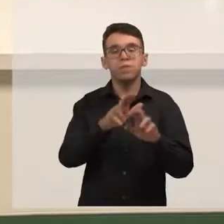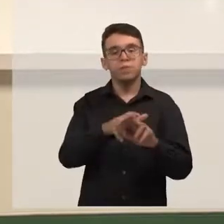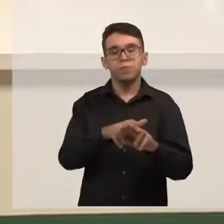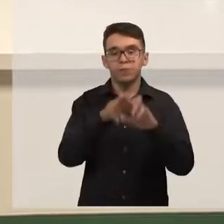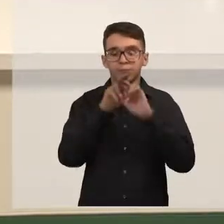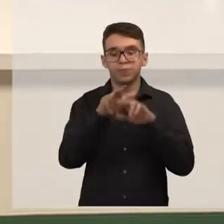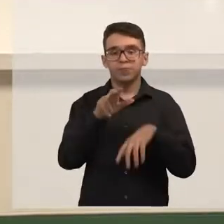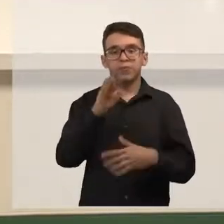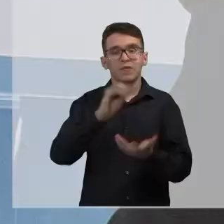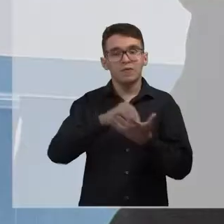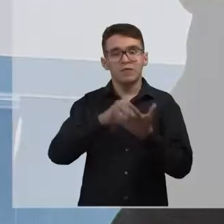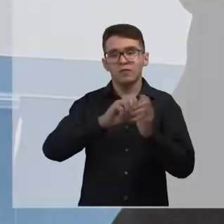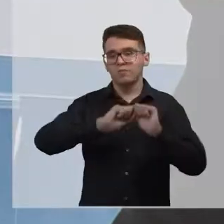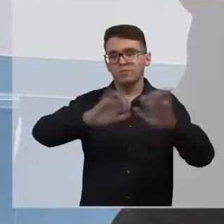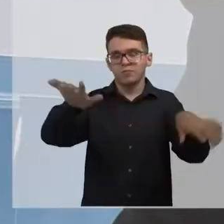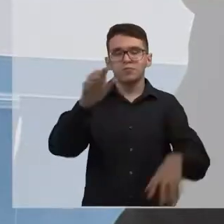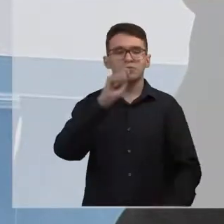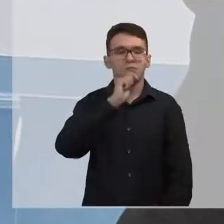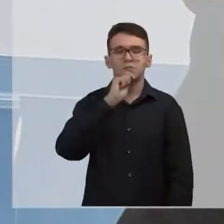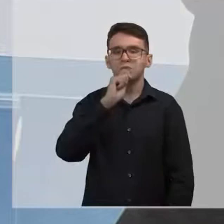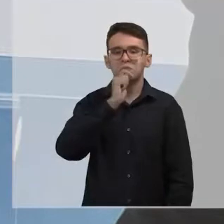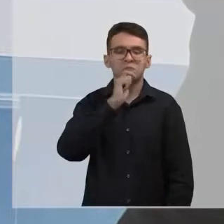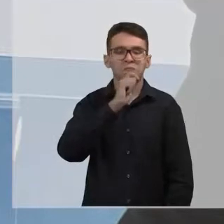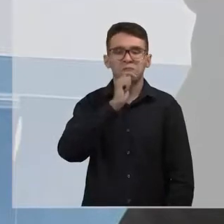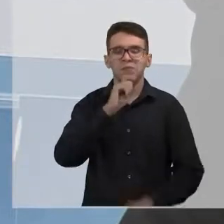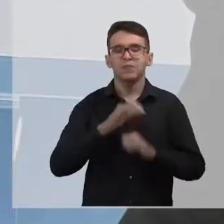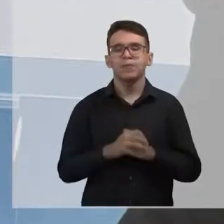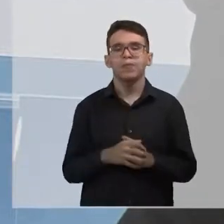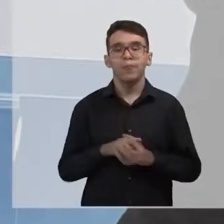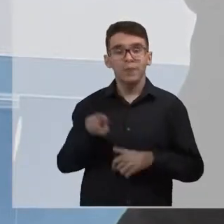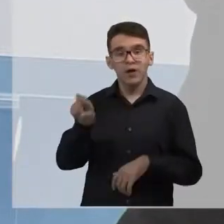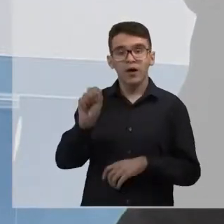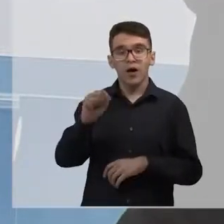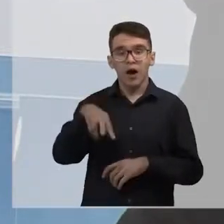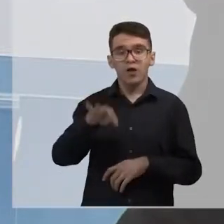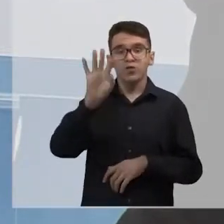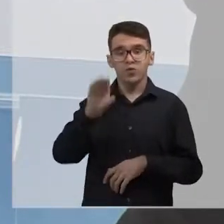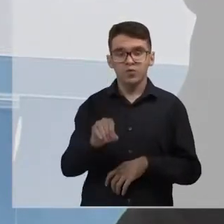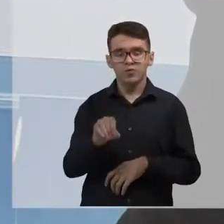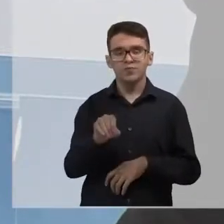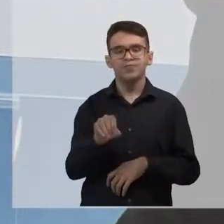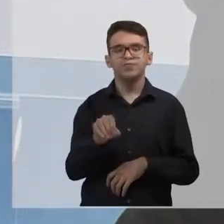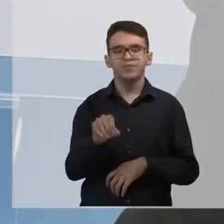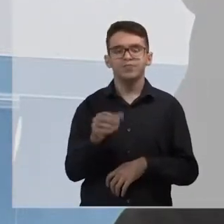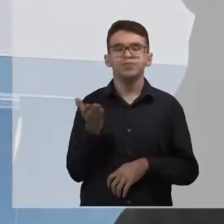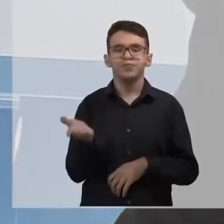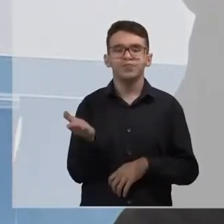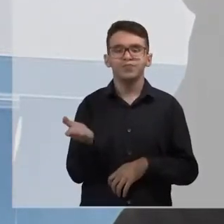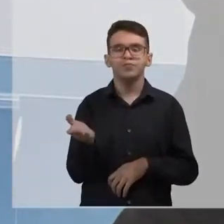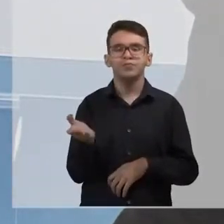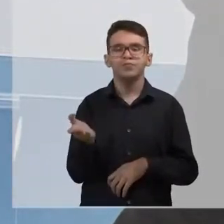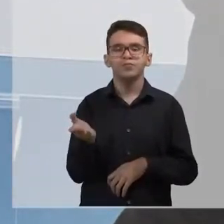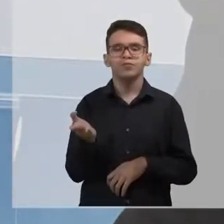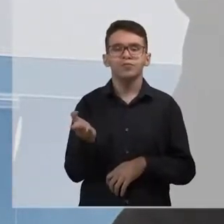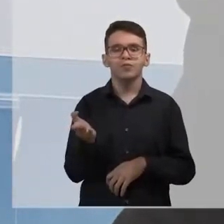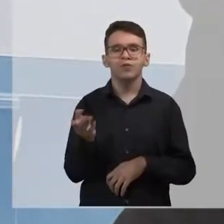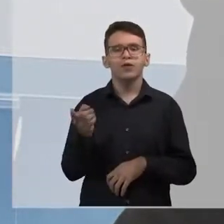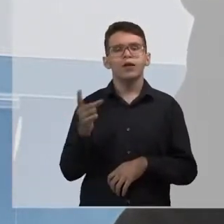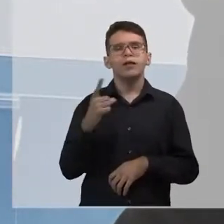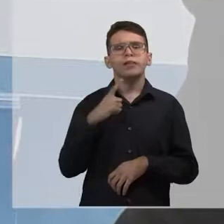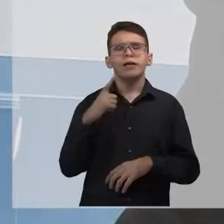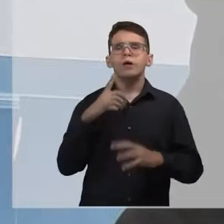foi divulgada. Mas os contatos do senhor Antônio Palocci eram principalmente com